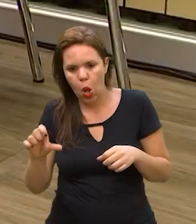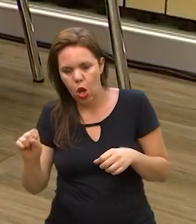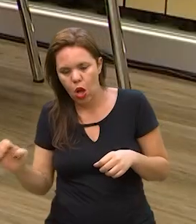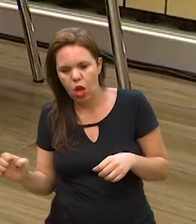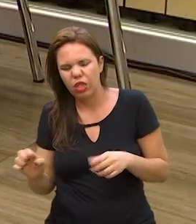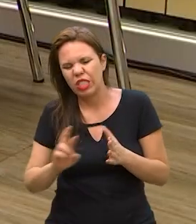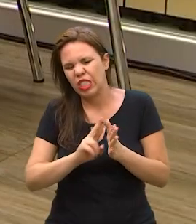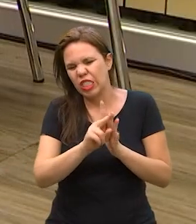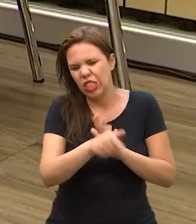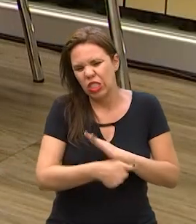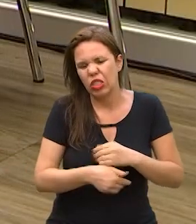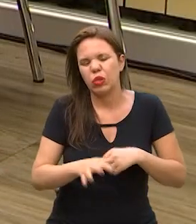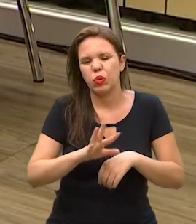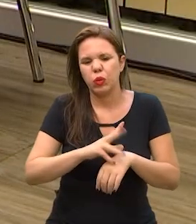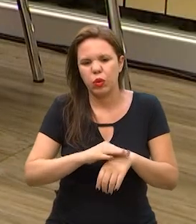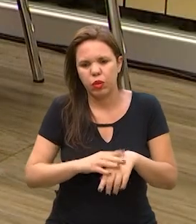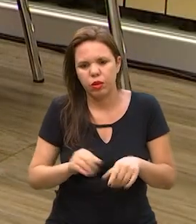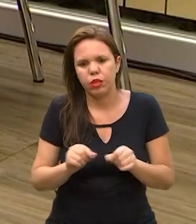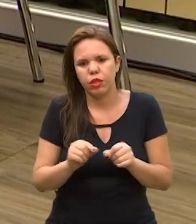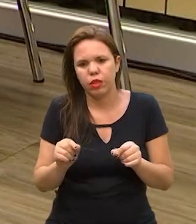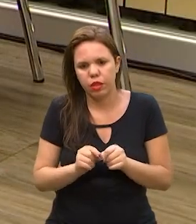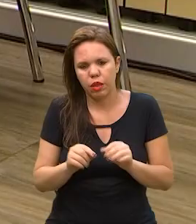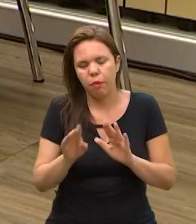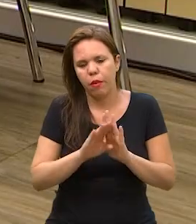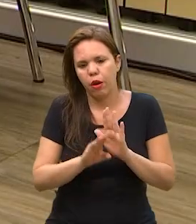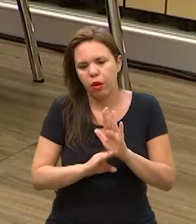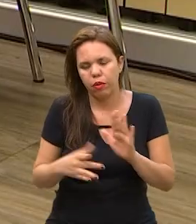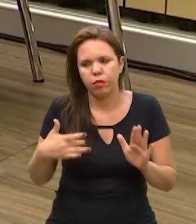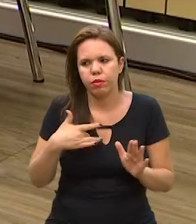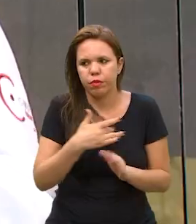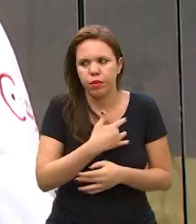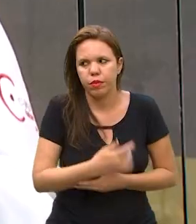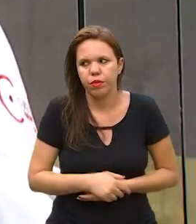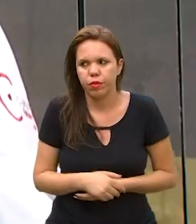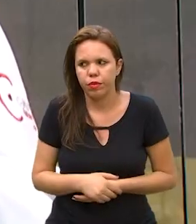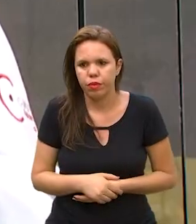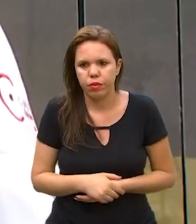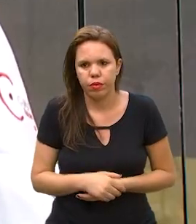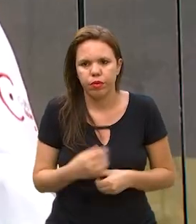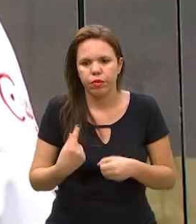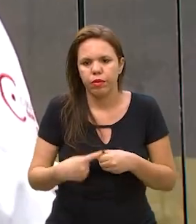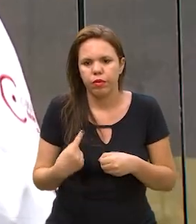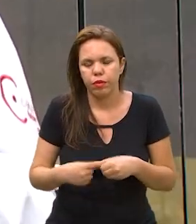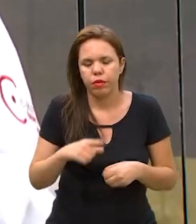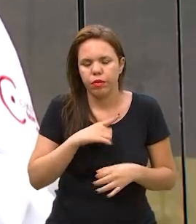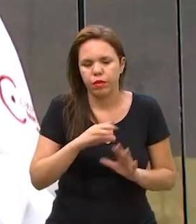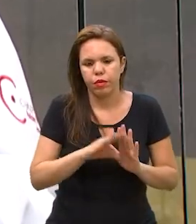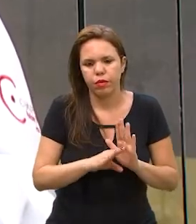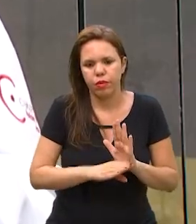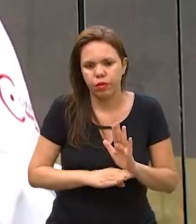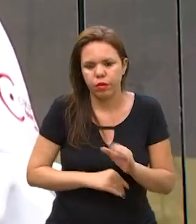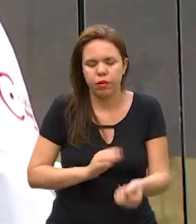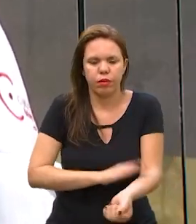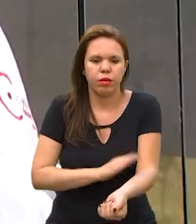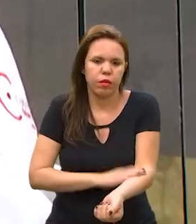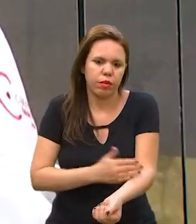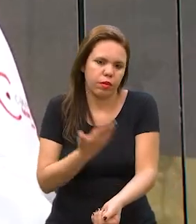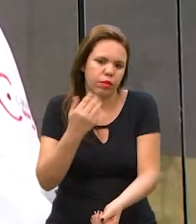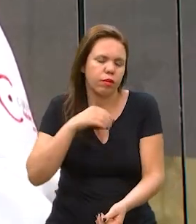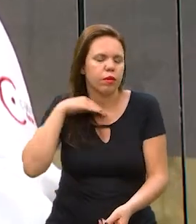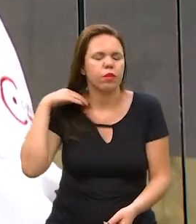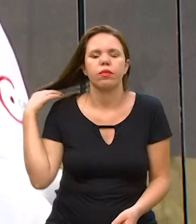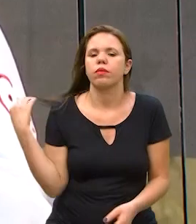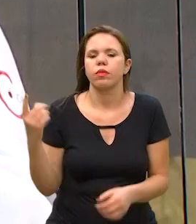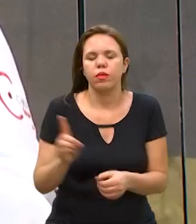tá? E solicitam exames de programas de saúde. Então, no município, a gente tem programa de hipertensão arterial, programa